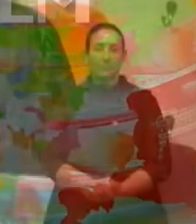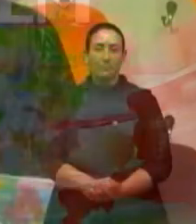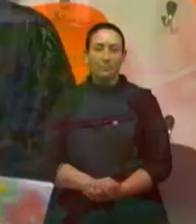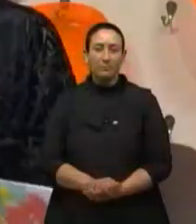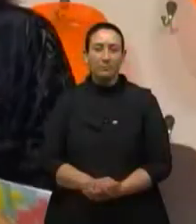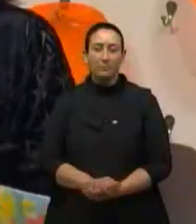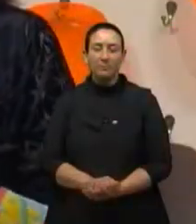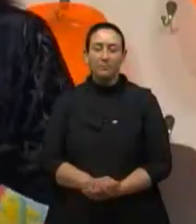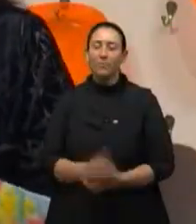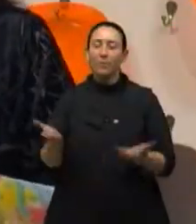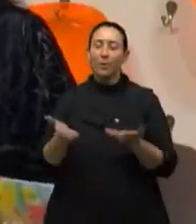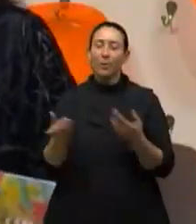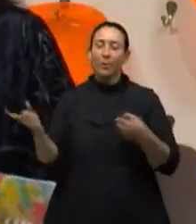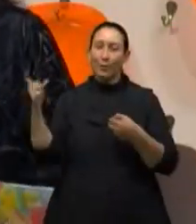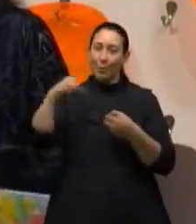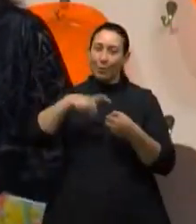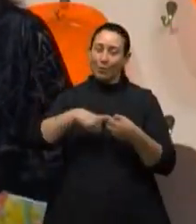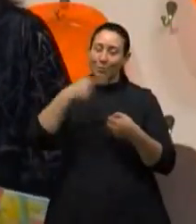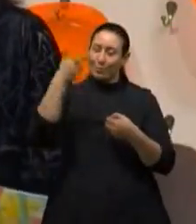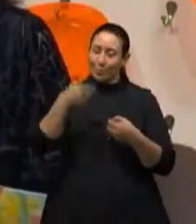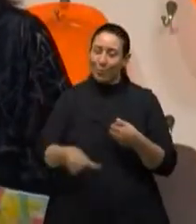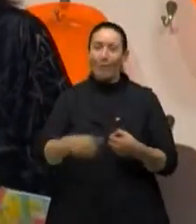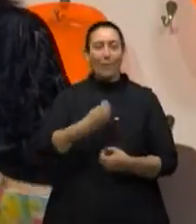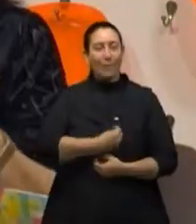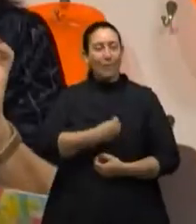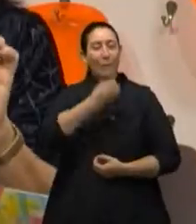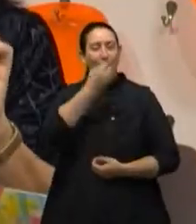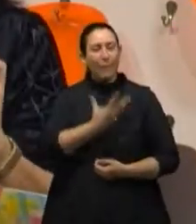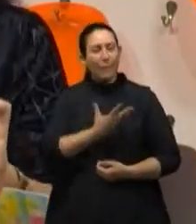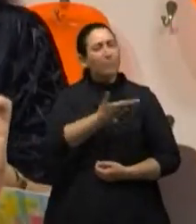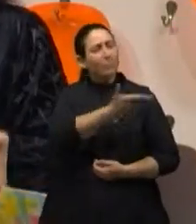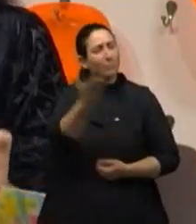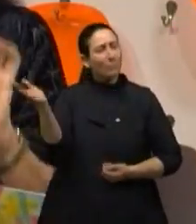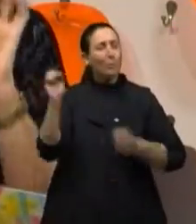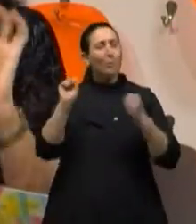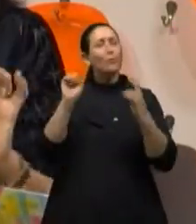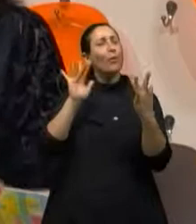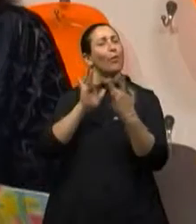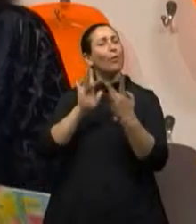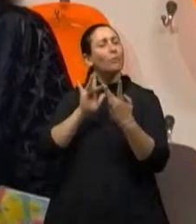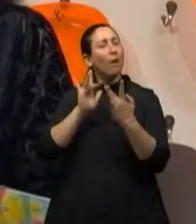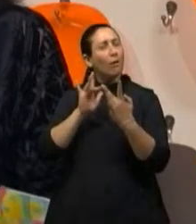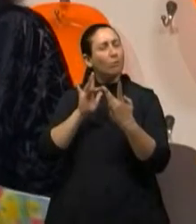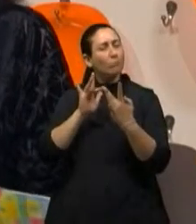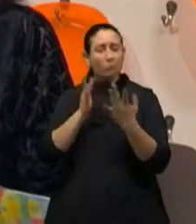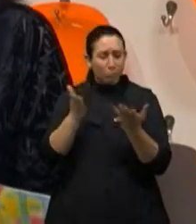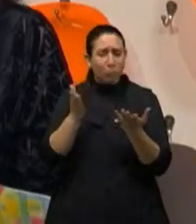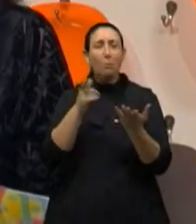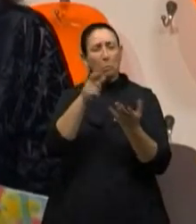rapidinho estamos de volta com o nosso viva bem e você pode ter uma conexão direta com a gente através do nosso